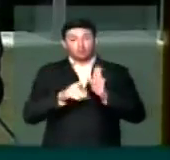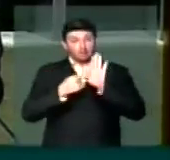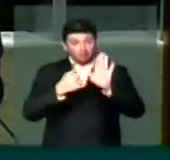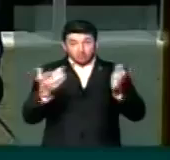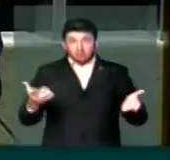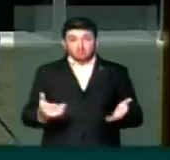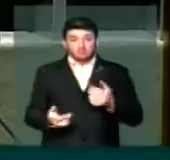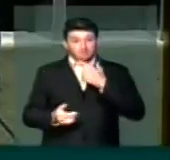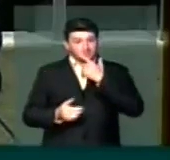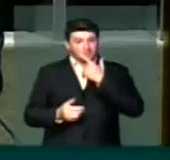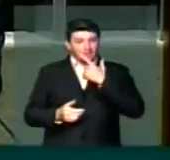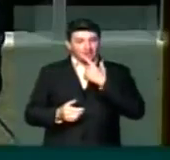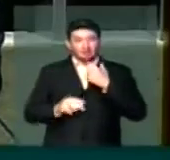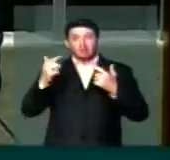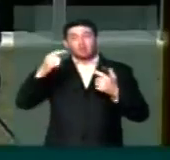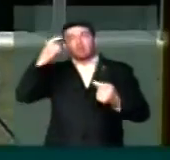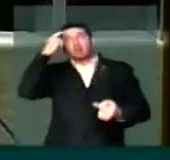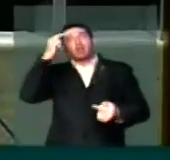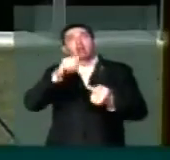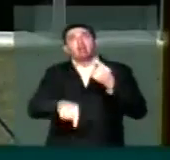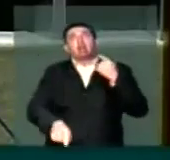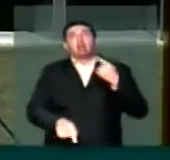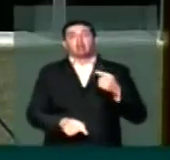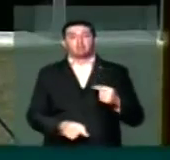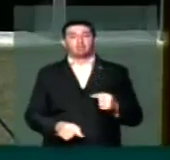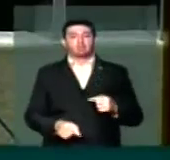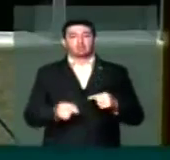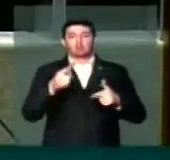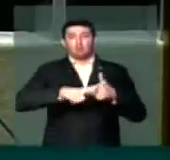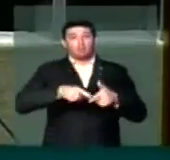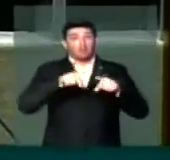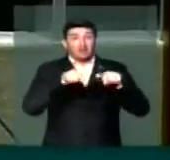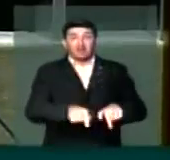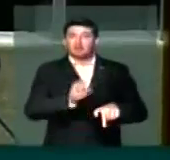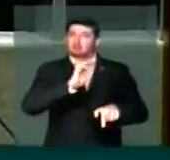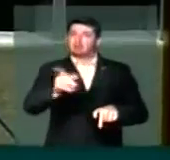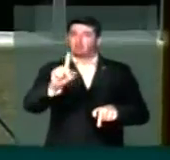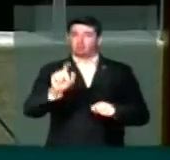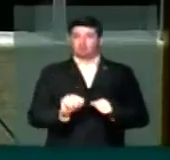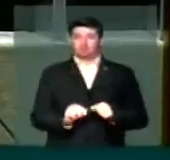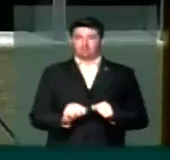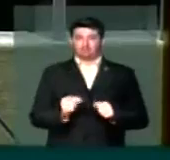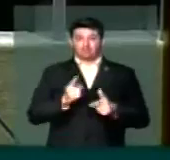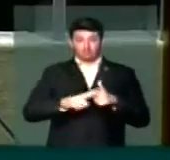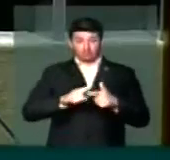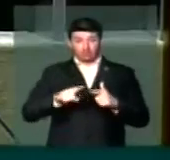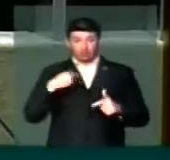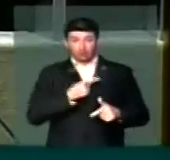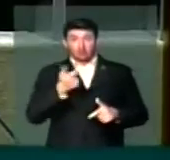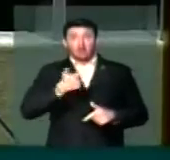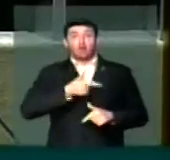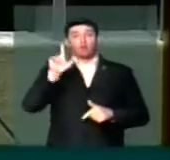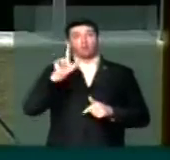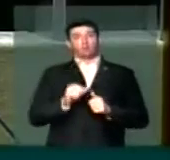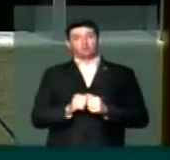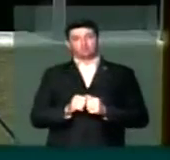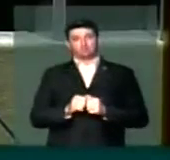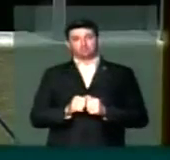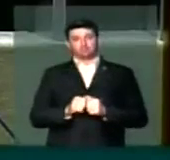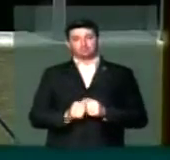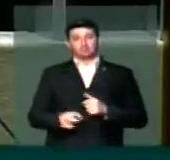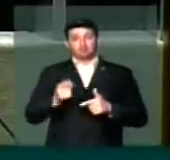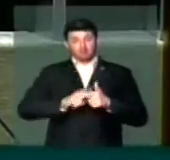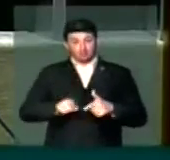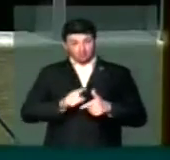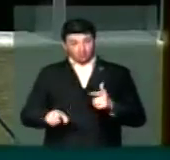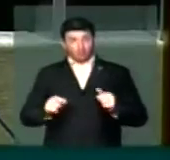inclusive. Então não há incoerência nisso. Esse não é o problema. O nosso problema aqui é outro. O